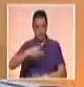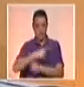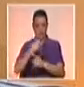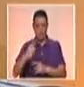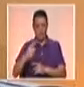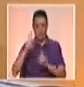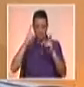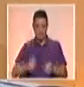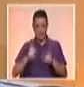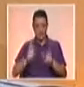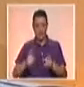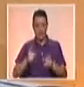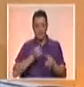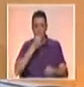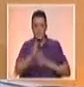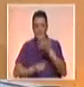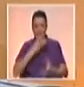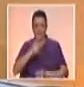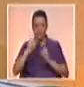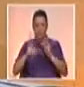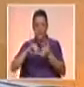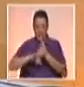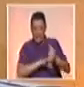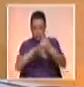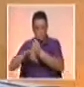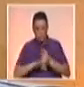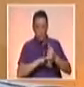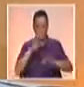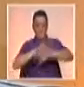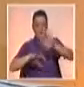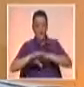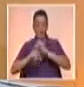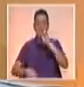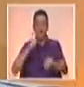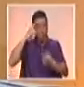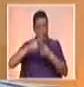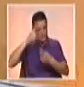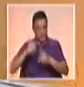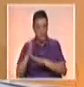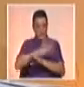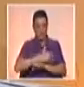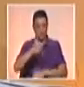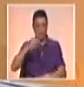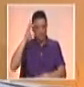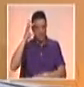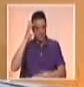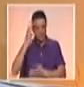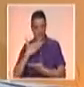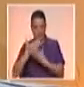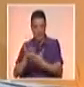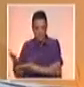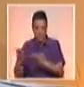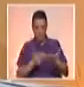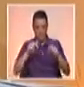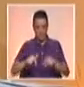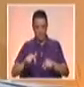pudéssemos começar por aí e explicar-nos o que é esta associação e o que é que ela faz. Sim, antes de mais nada, boa tarde. Agradeço o convite.